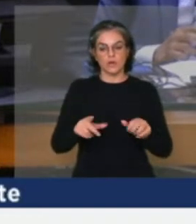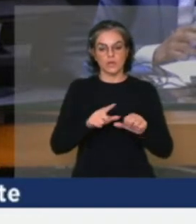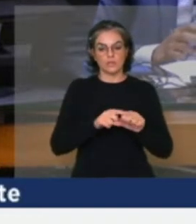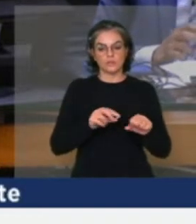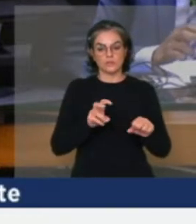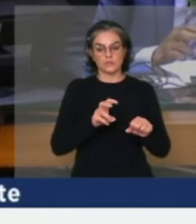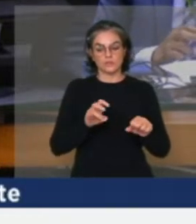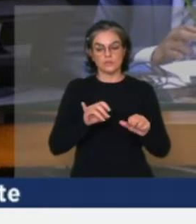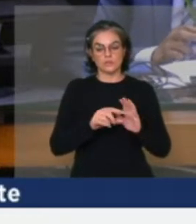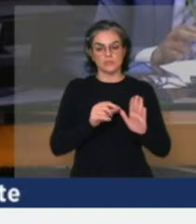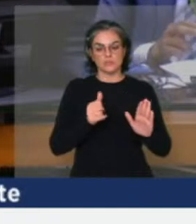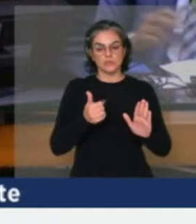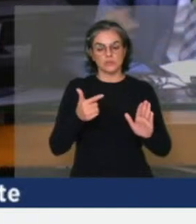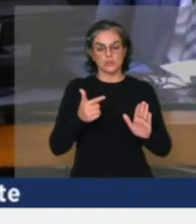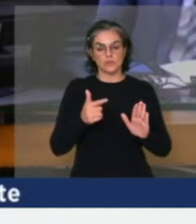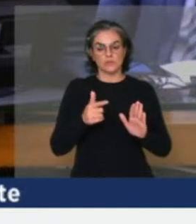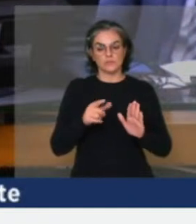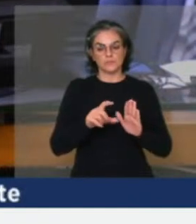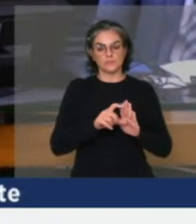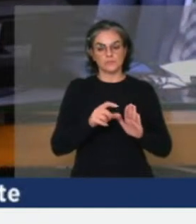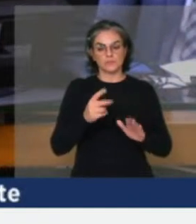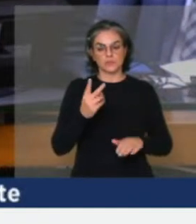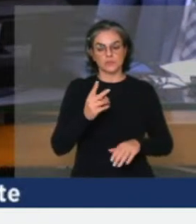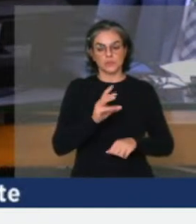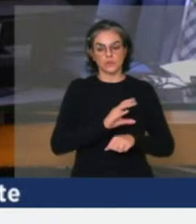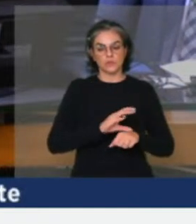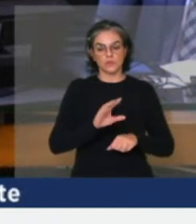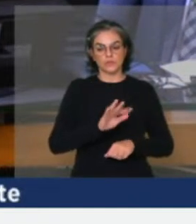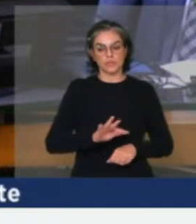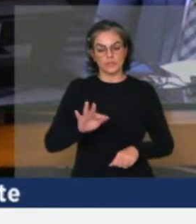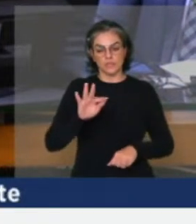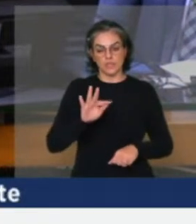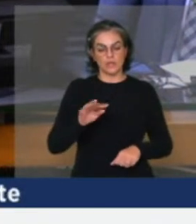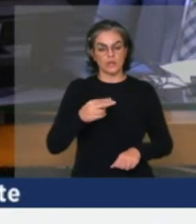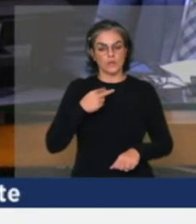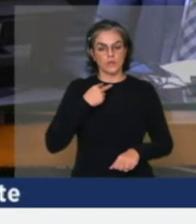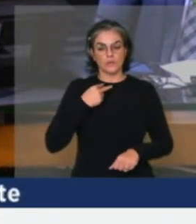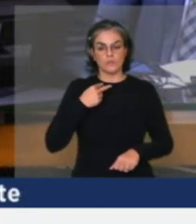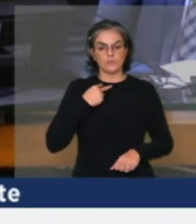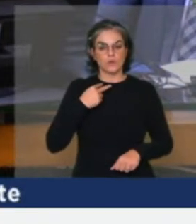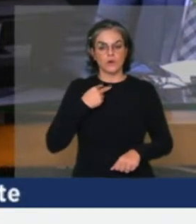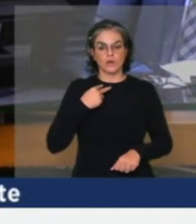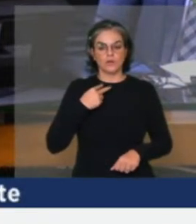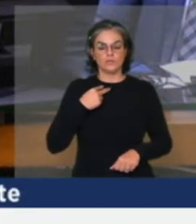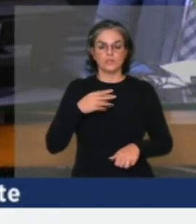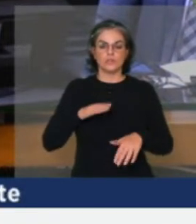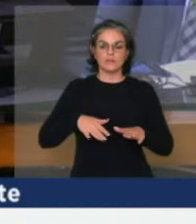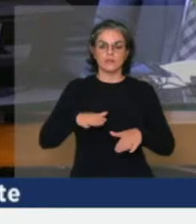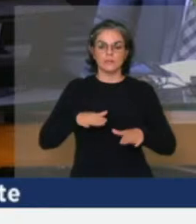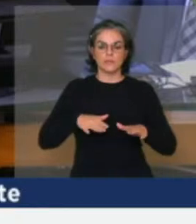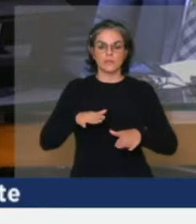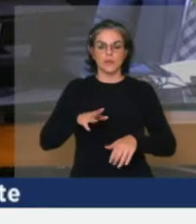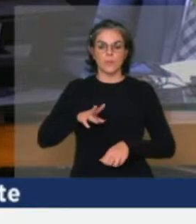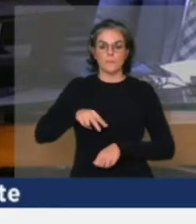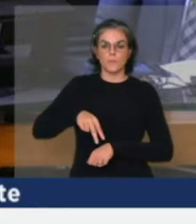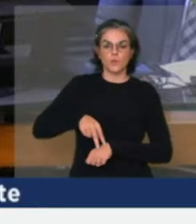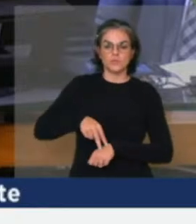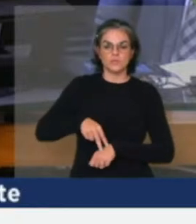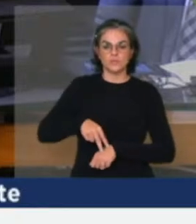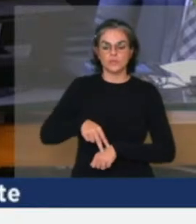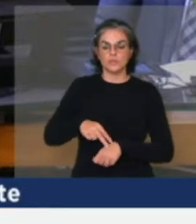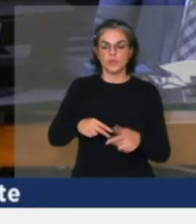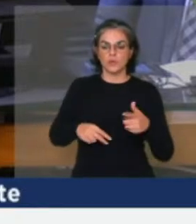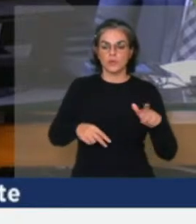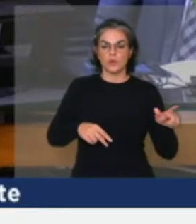parágrafo 2º da Constituição Federal, não pode estar vinculado a determinado posicionamento que tenha sido adotado por órgão